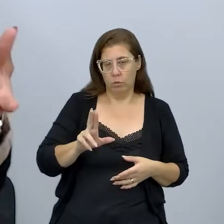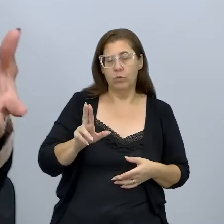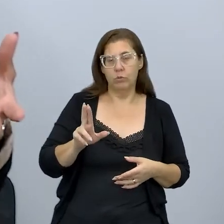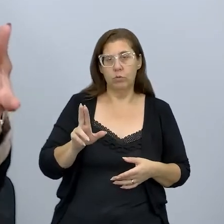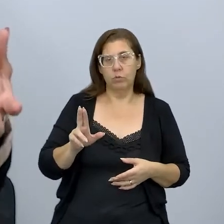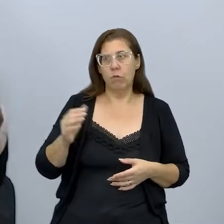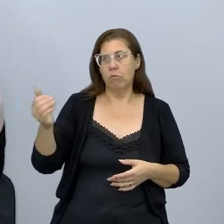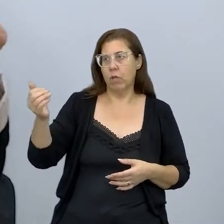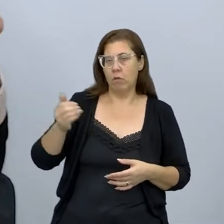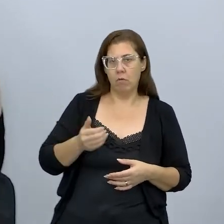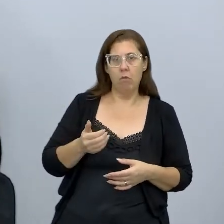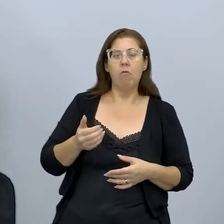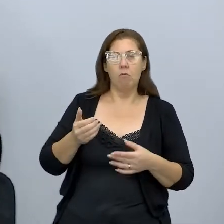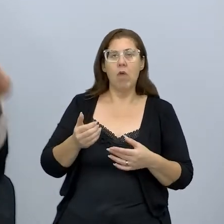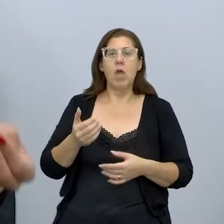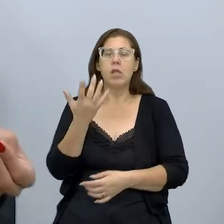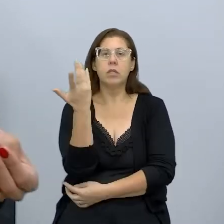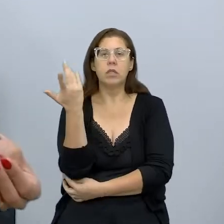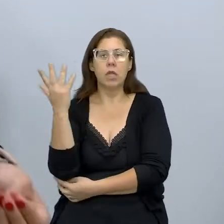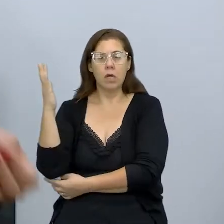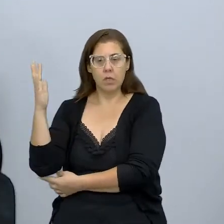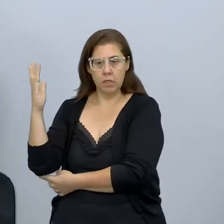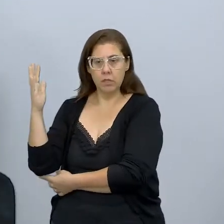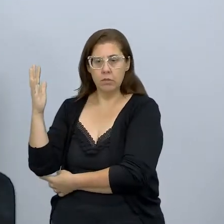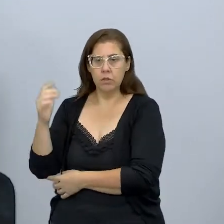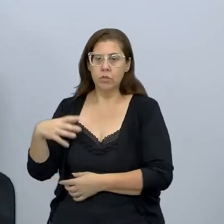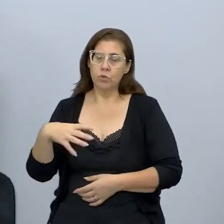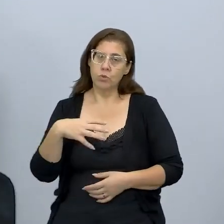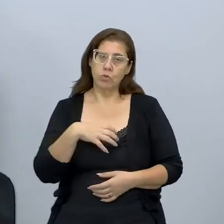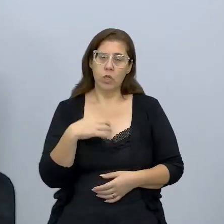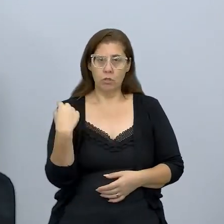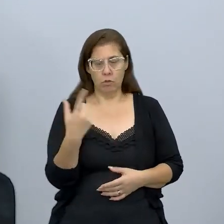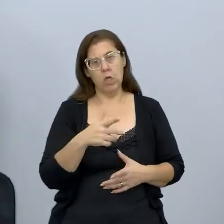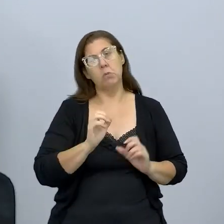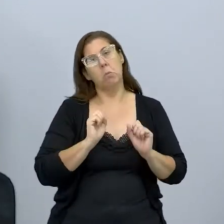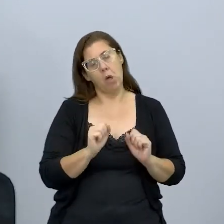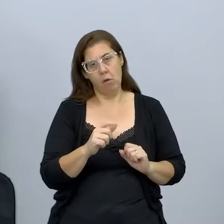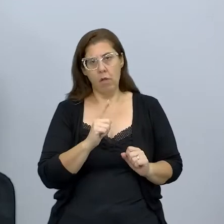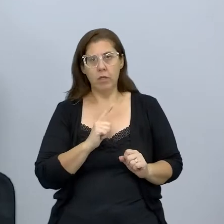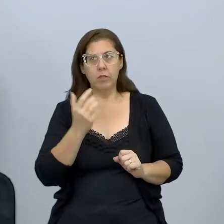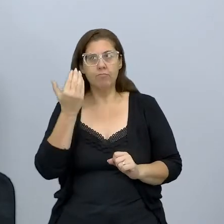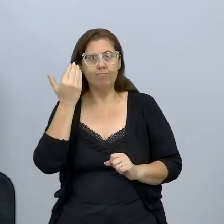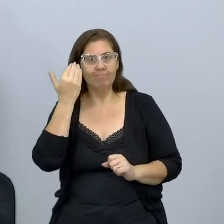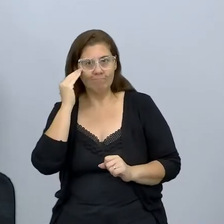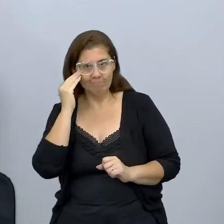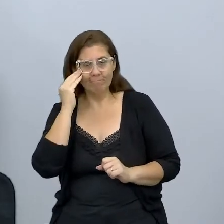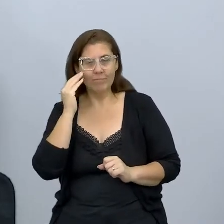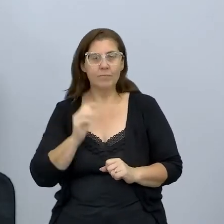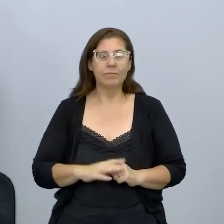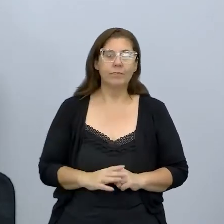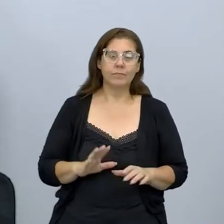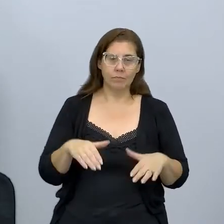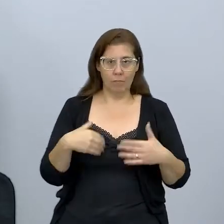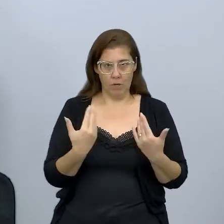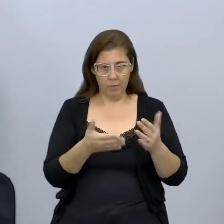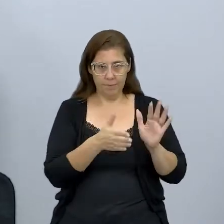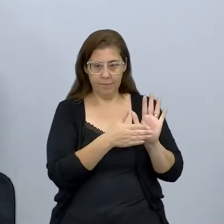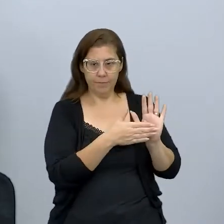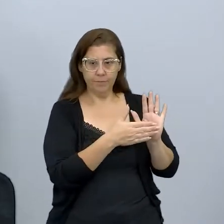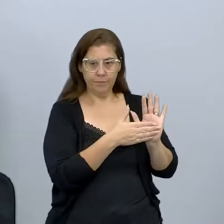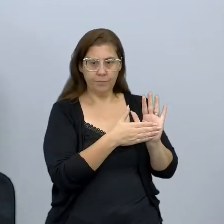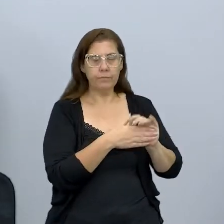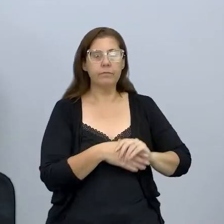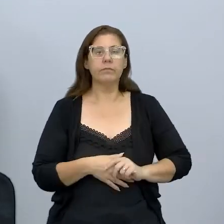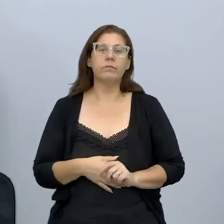recurso que vem da natureza, o recurso de eletricidade, de uma forma que a gente possa ter consciência. Essa é a nossa proposta. E